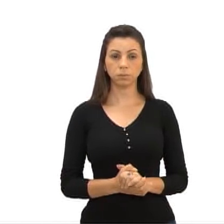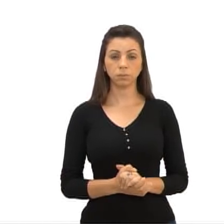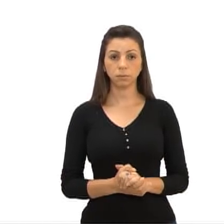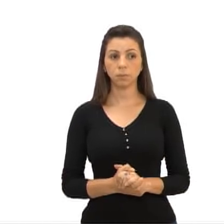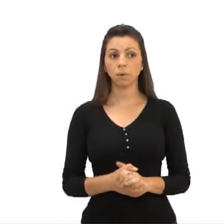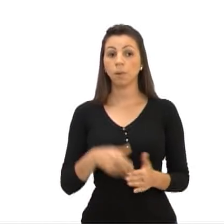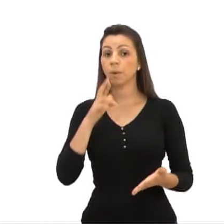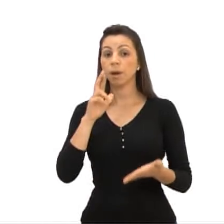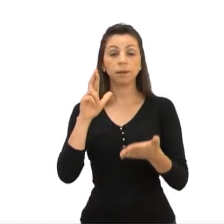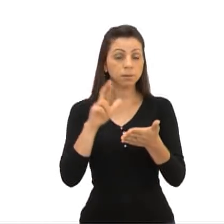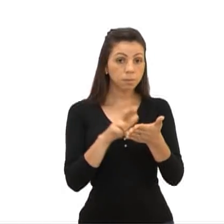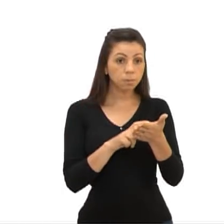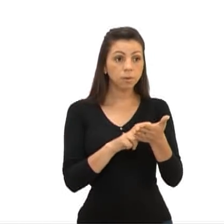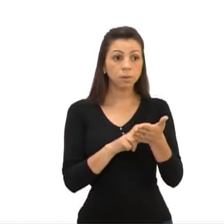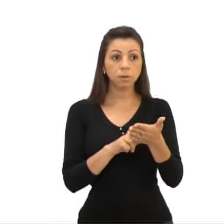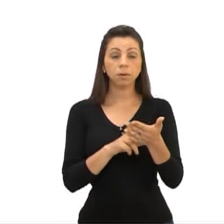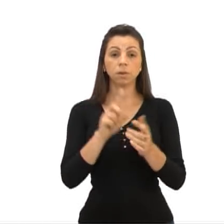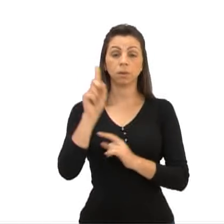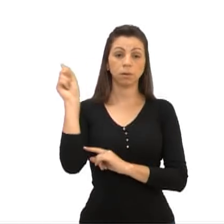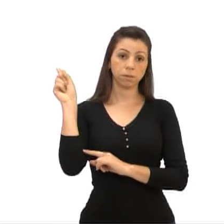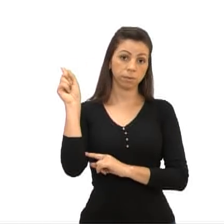o resultado